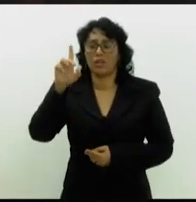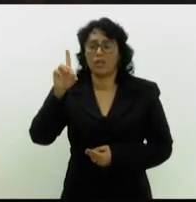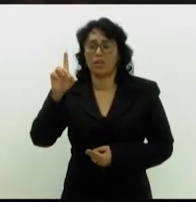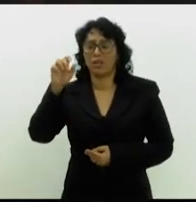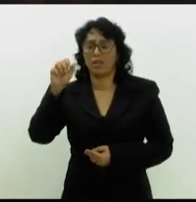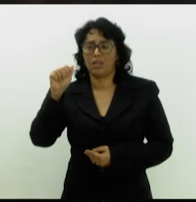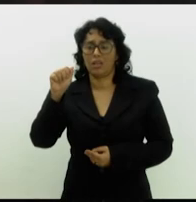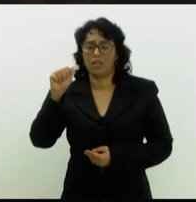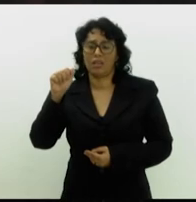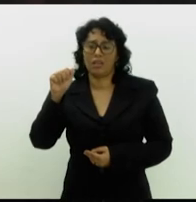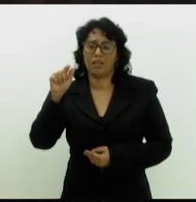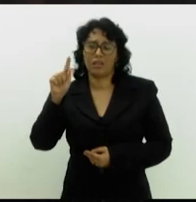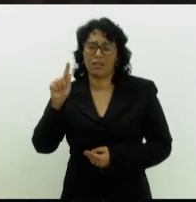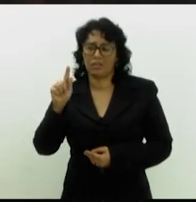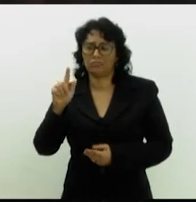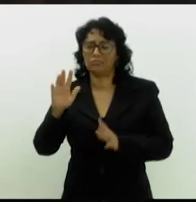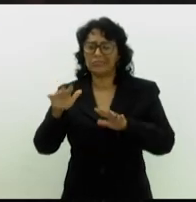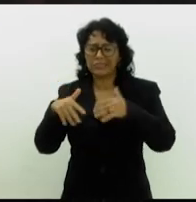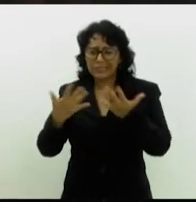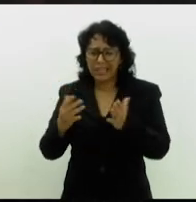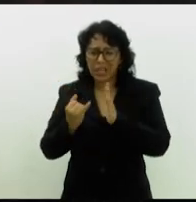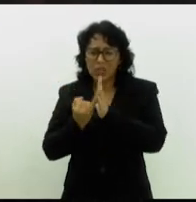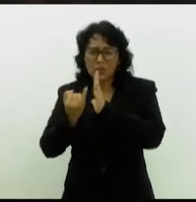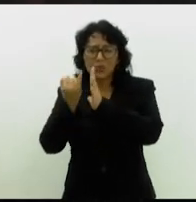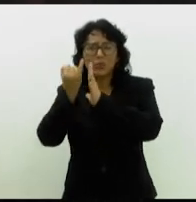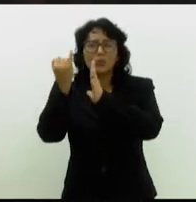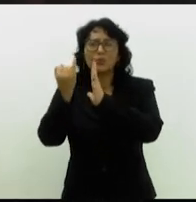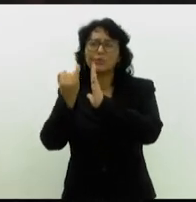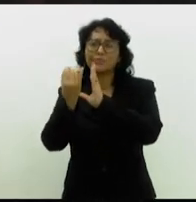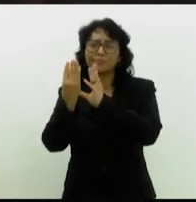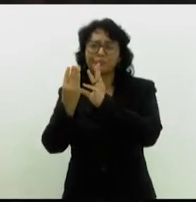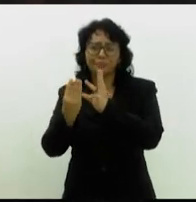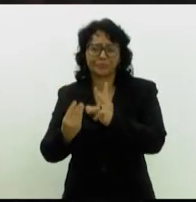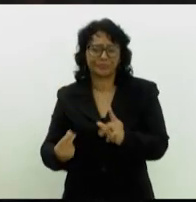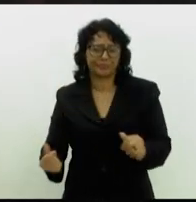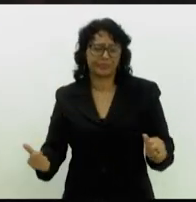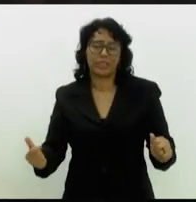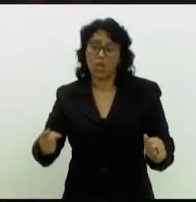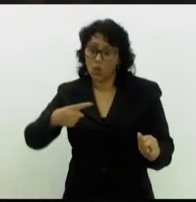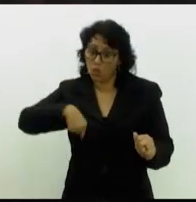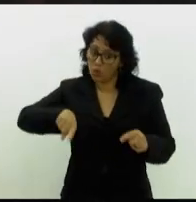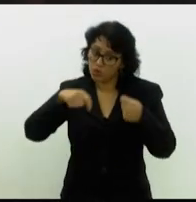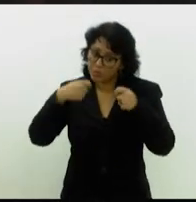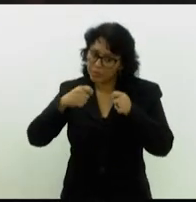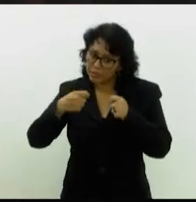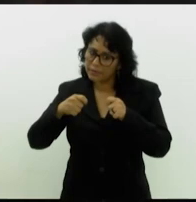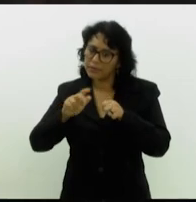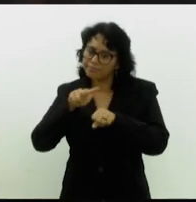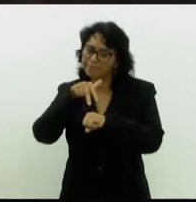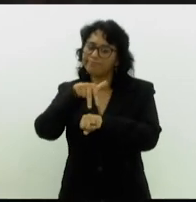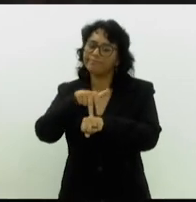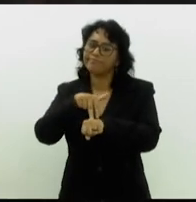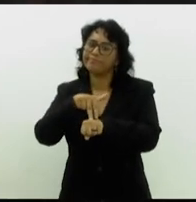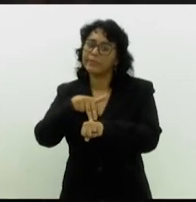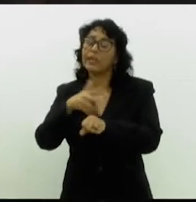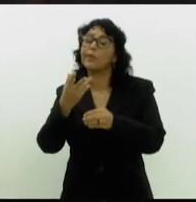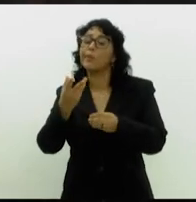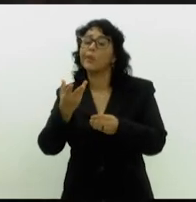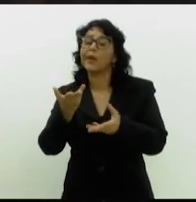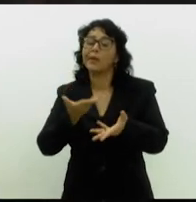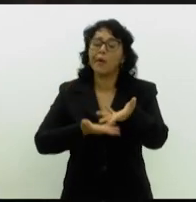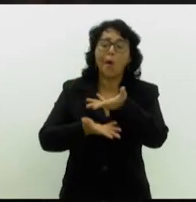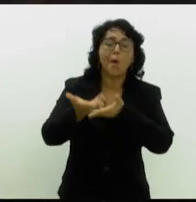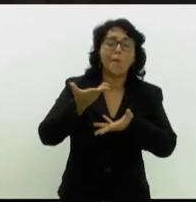disse que esse juro é extorsivo Mas precisamos chegar a uma negociação precisamos